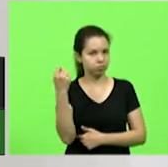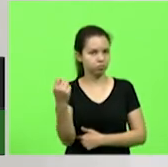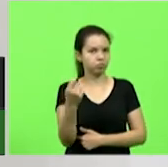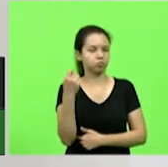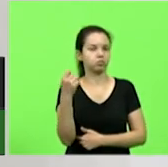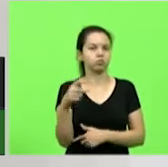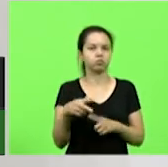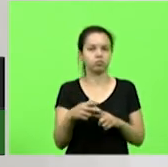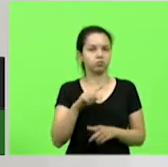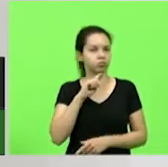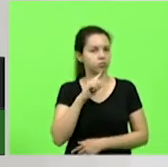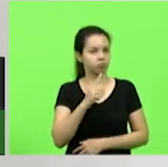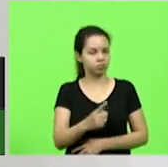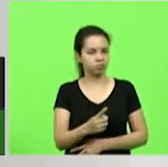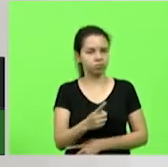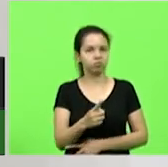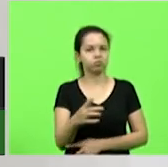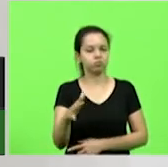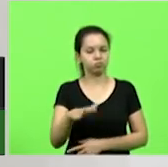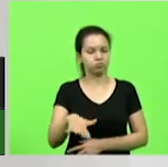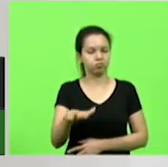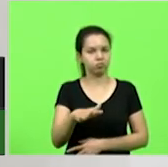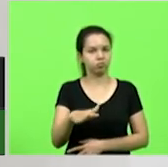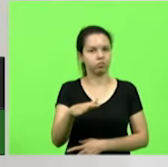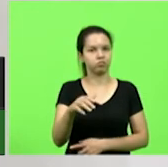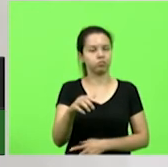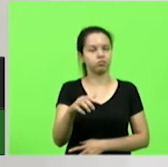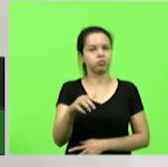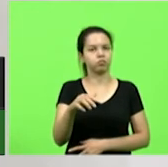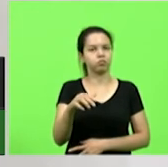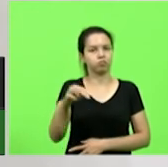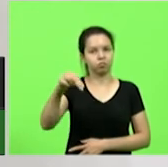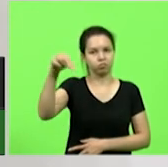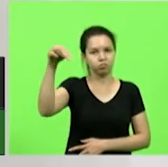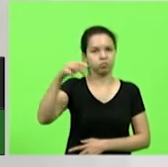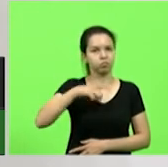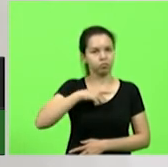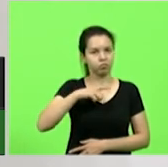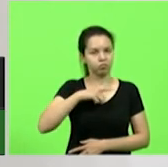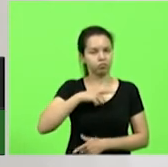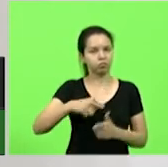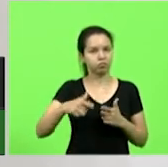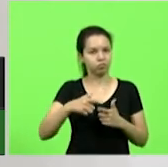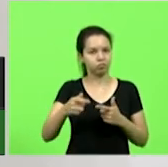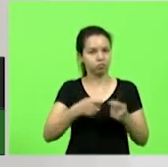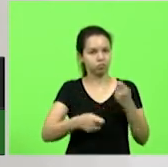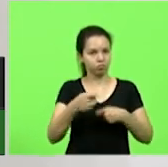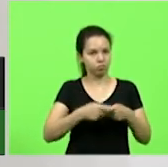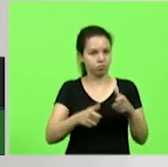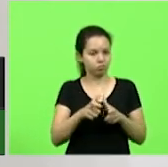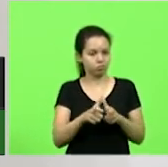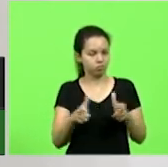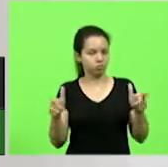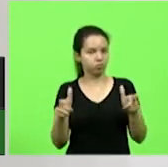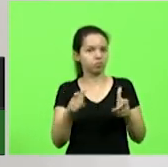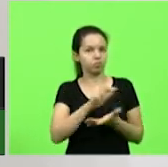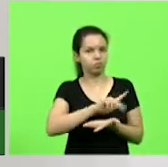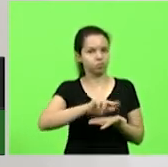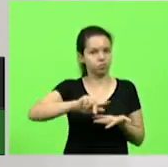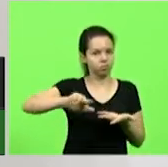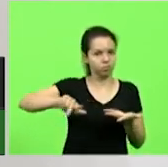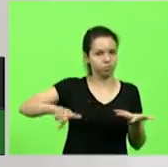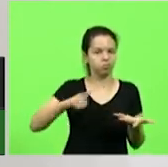irrecuperáveis à parcela do Nordeste. Nós temos matriz econômica ampla, diversificada,